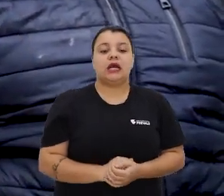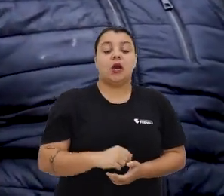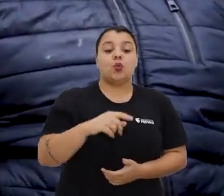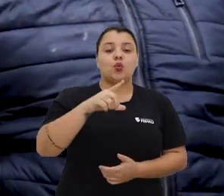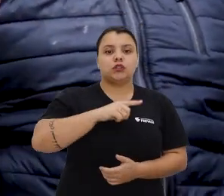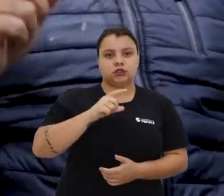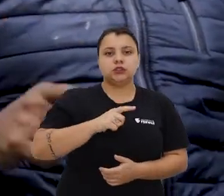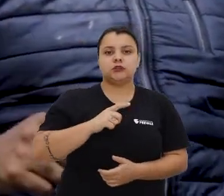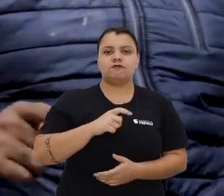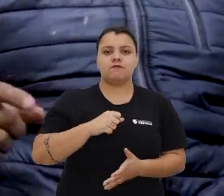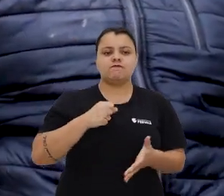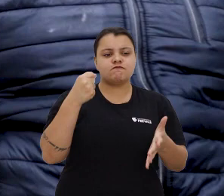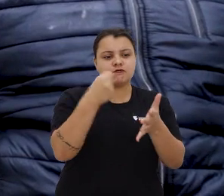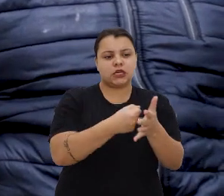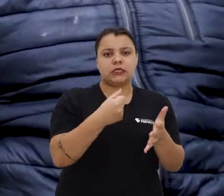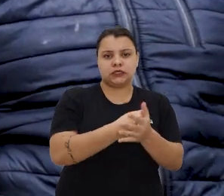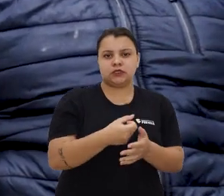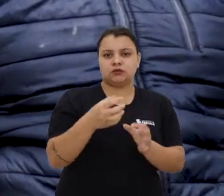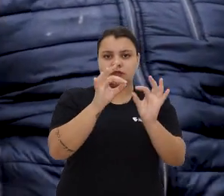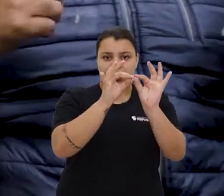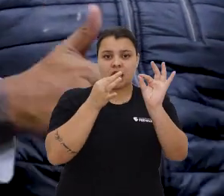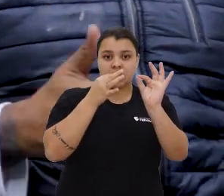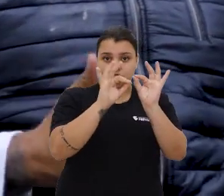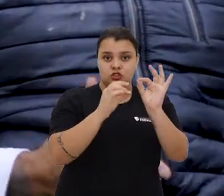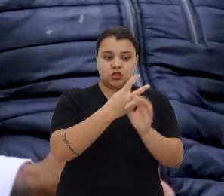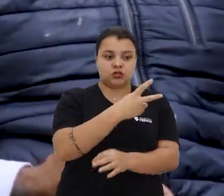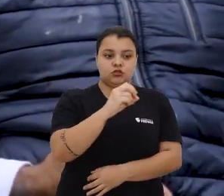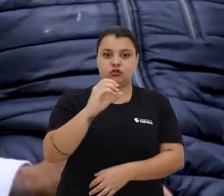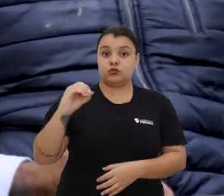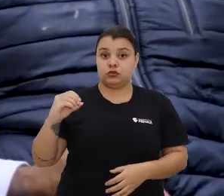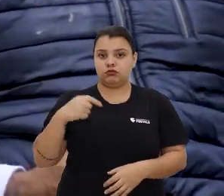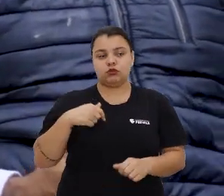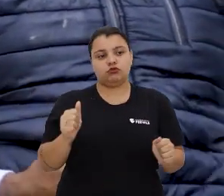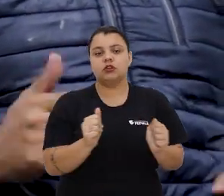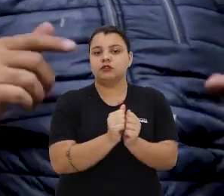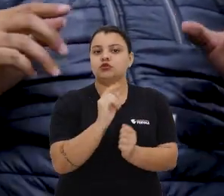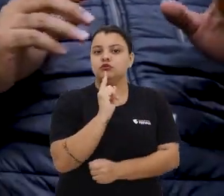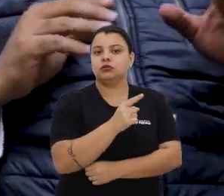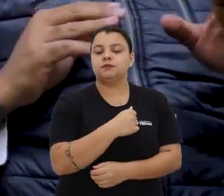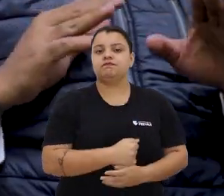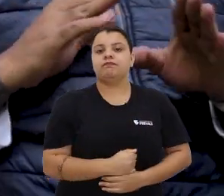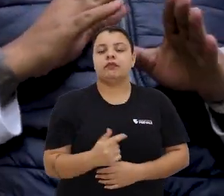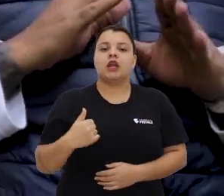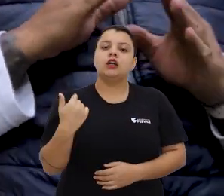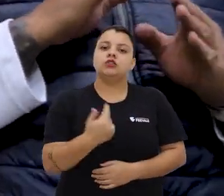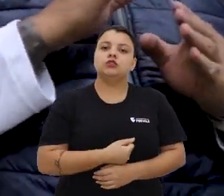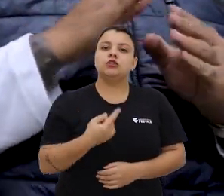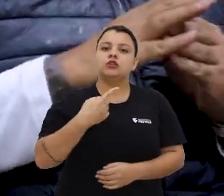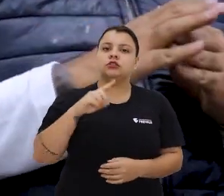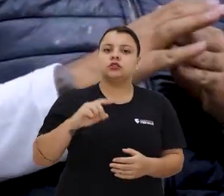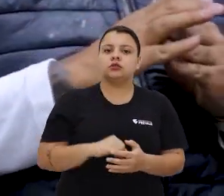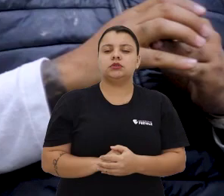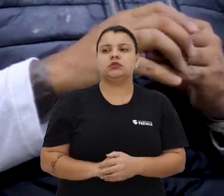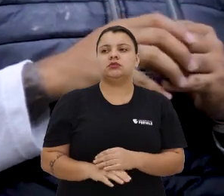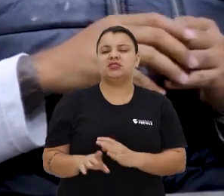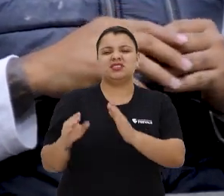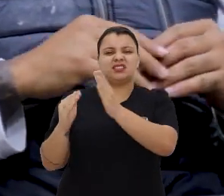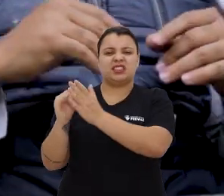uma agressão com ele em Caxias do Sul, em 2000, eu estava junto com ele. Nós tínhamos ido a Carlos